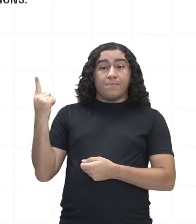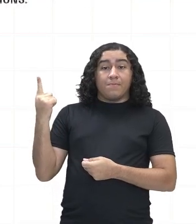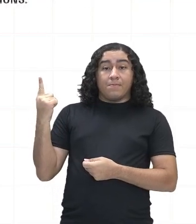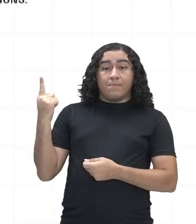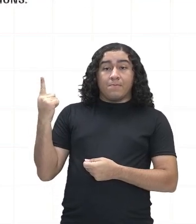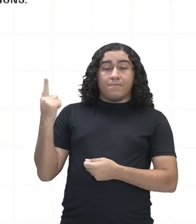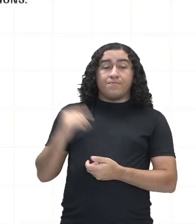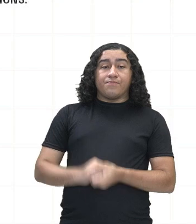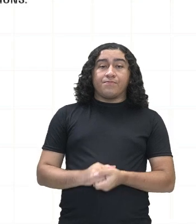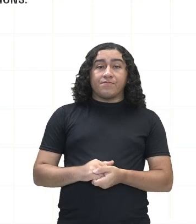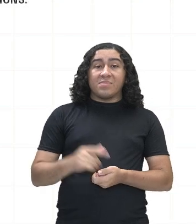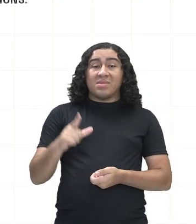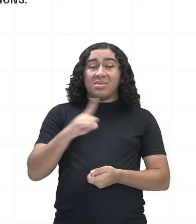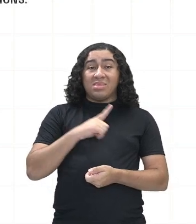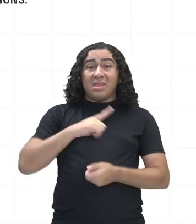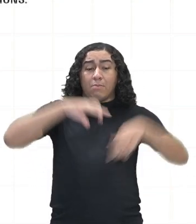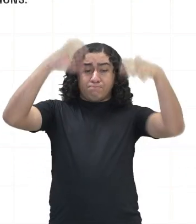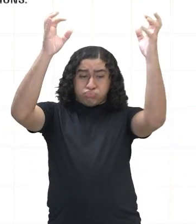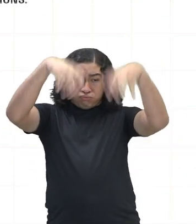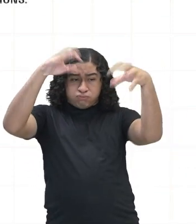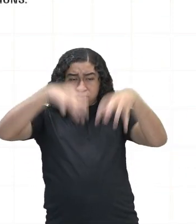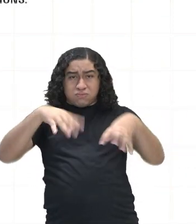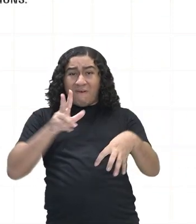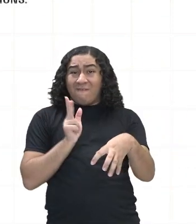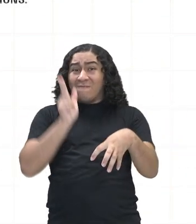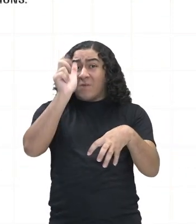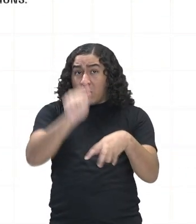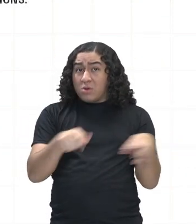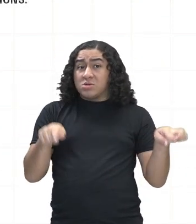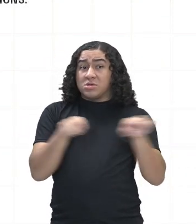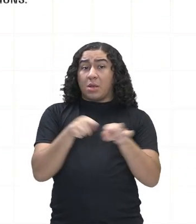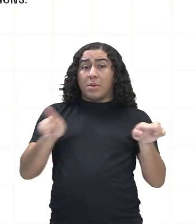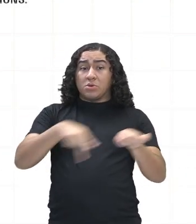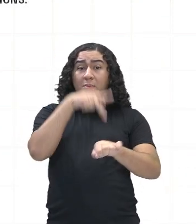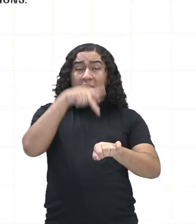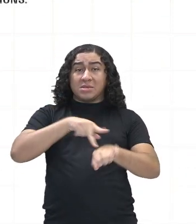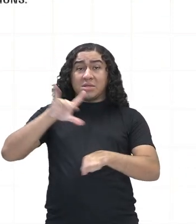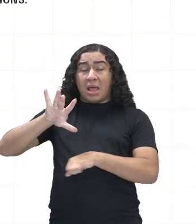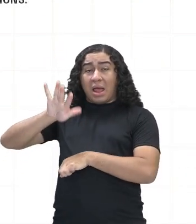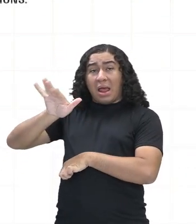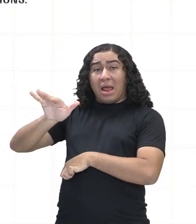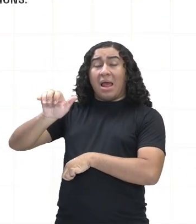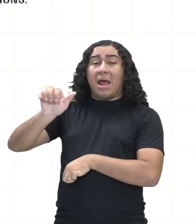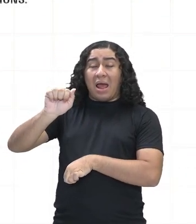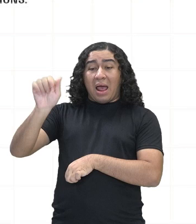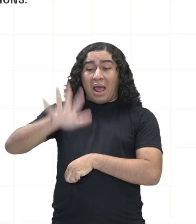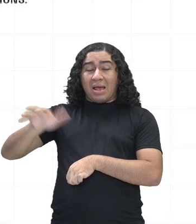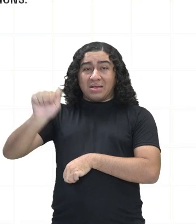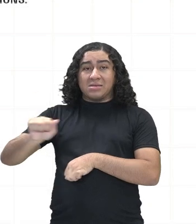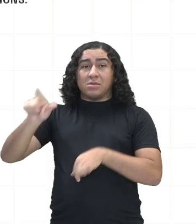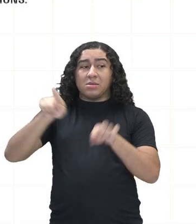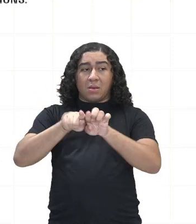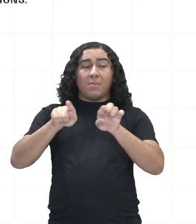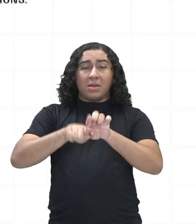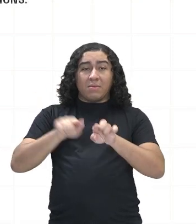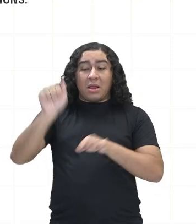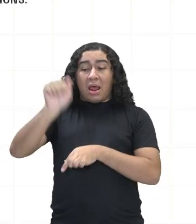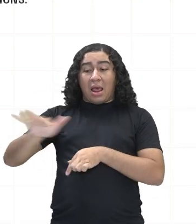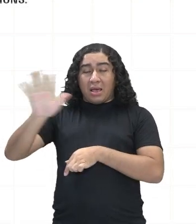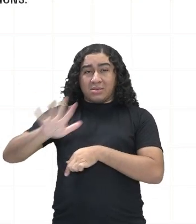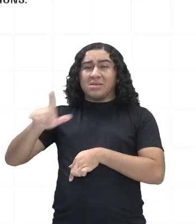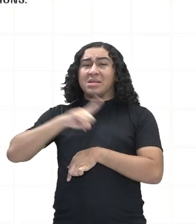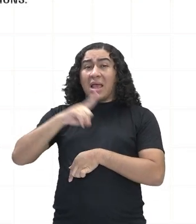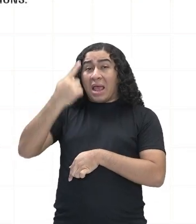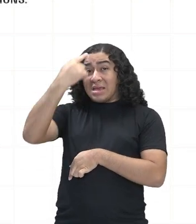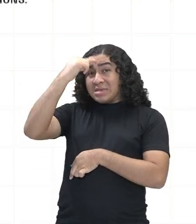gente tem as enchentes provocadas por causa de chuva nos países asiáticos. Tem a Índia, por exemplo, o país com a maior população